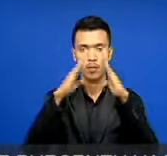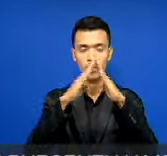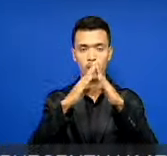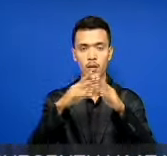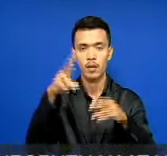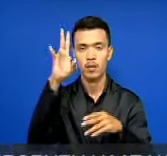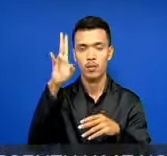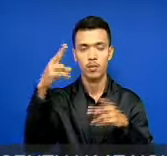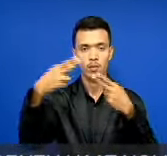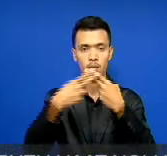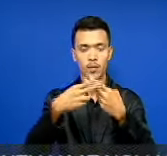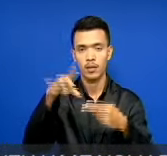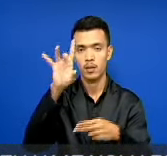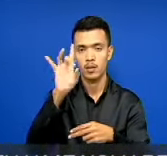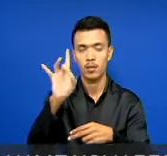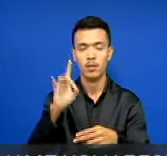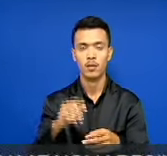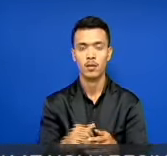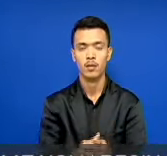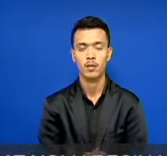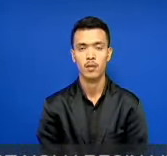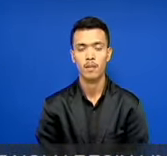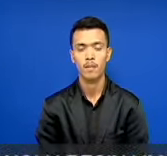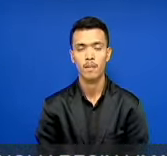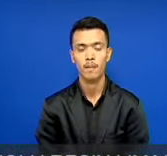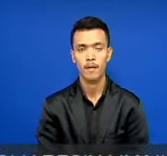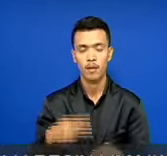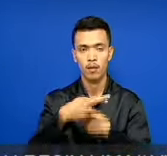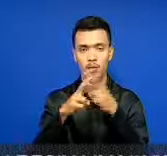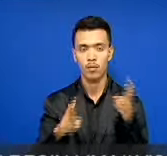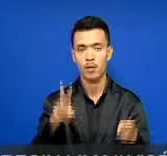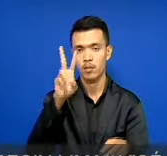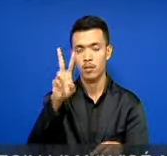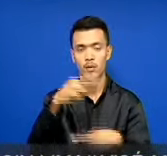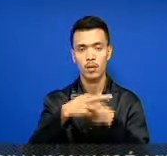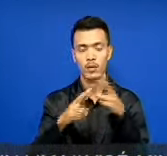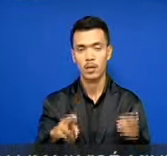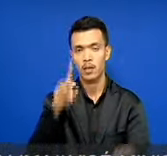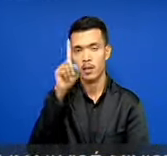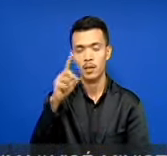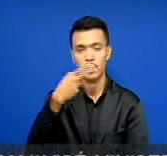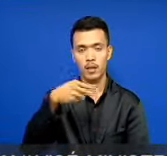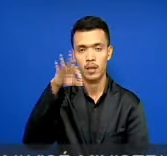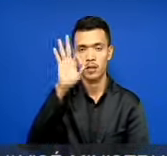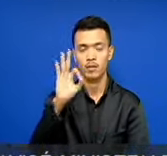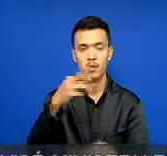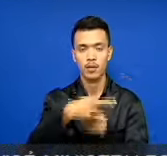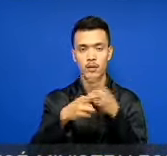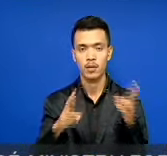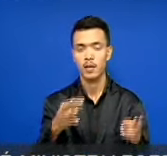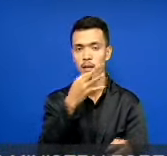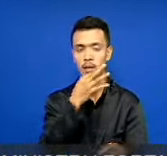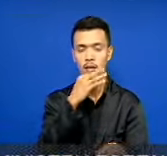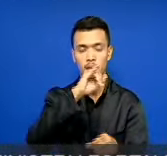Hitu vezes walu quadrado, completa ho quarto rua, sala ida, haris fating, sala hang,